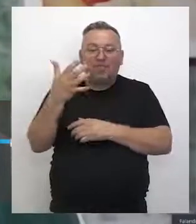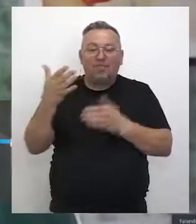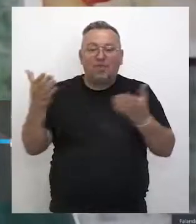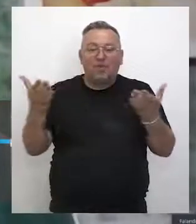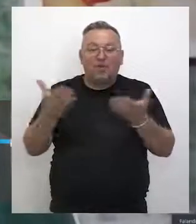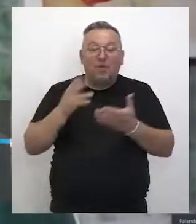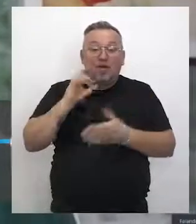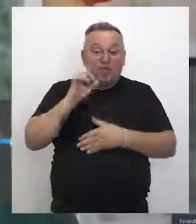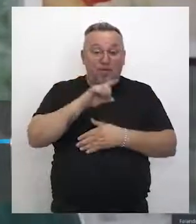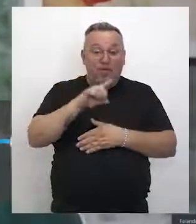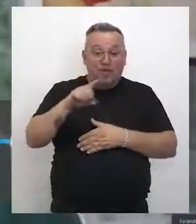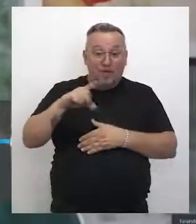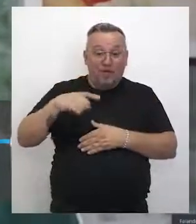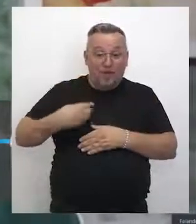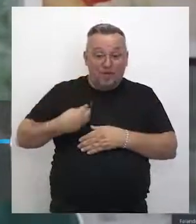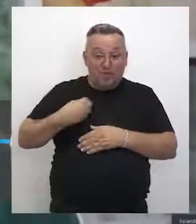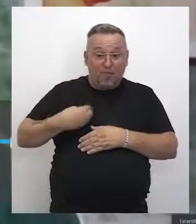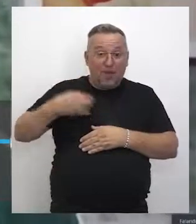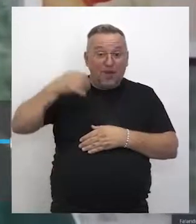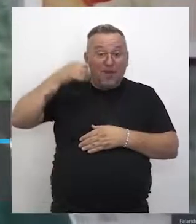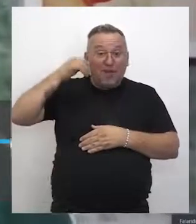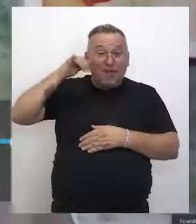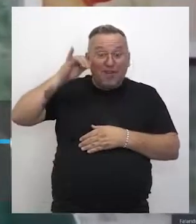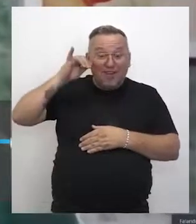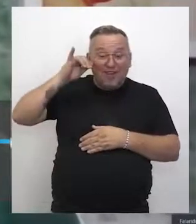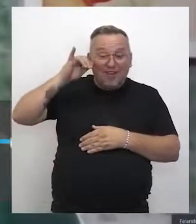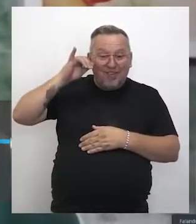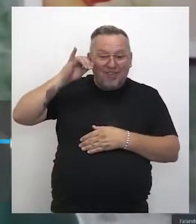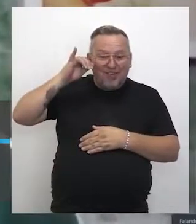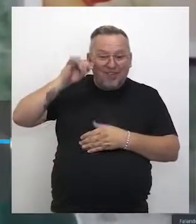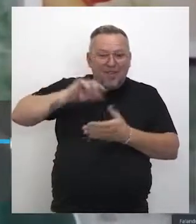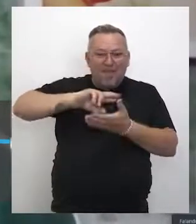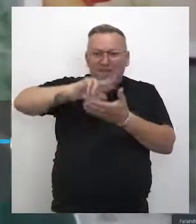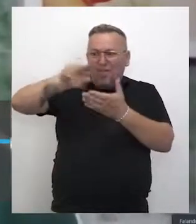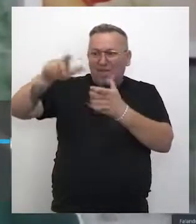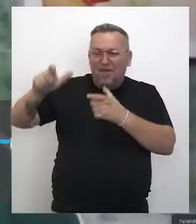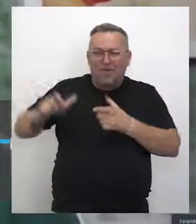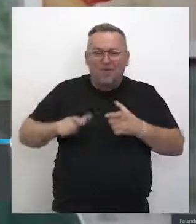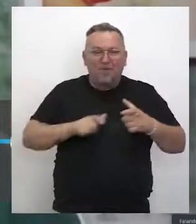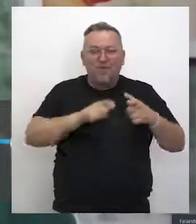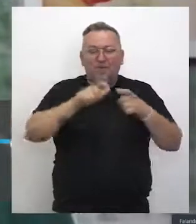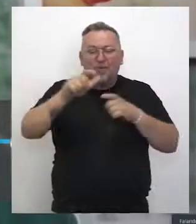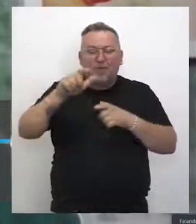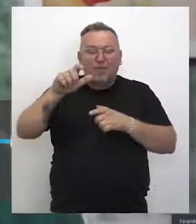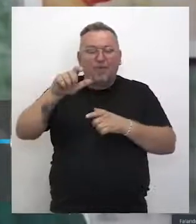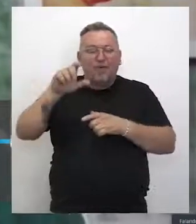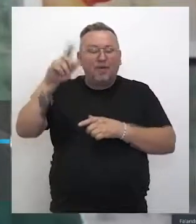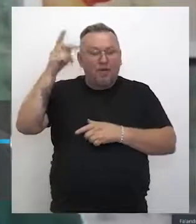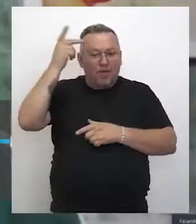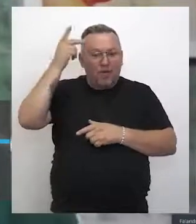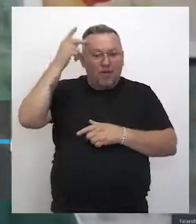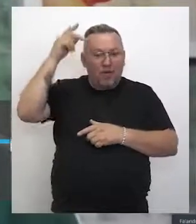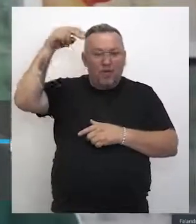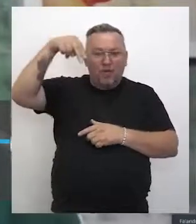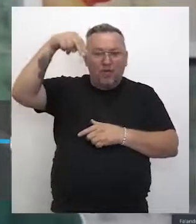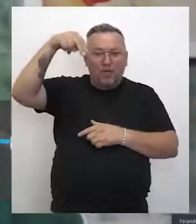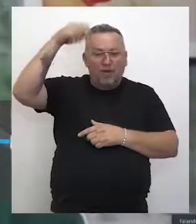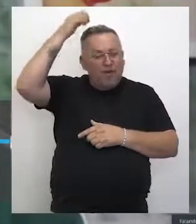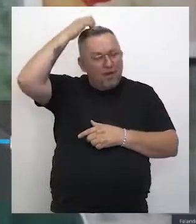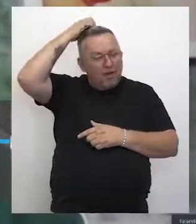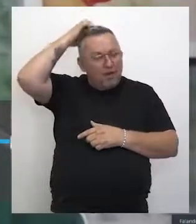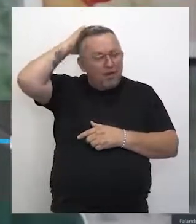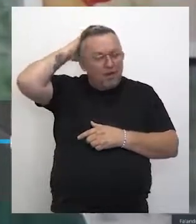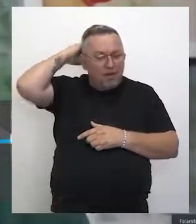olha, você que mora no sítio, né? Em vários lugares aí de São Paulo, ou lá no Nordeste, onde nossas aulas também